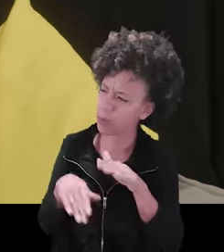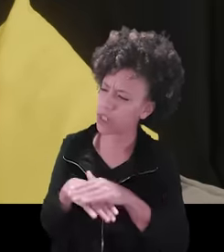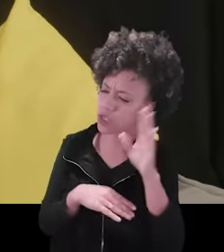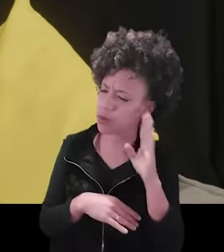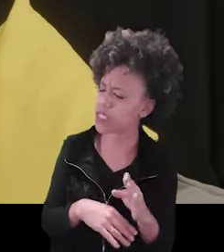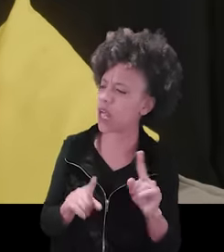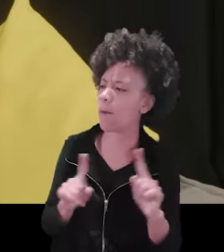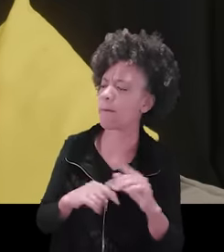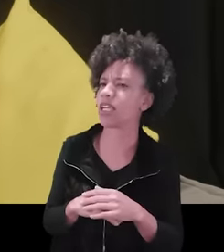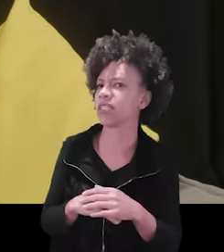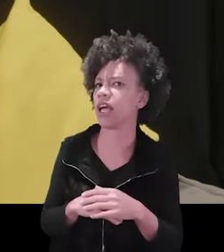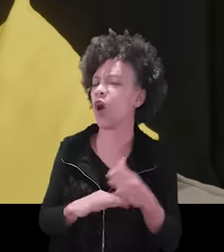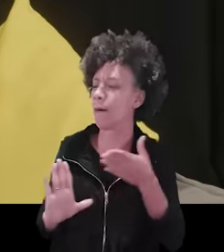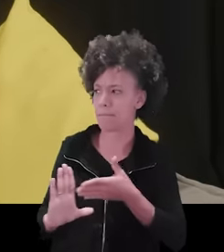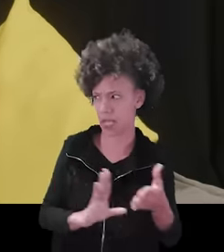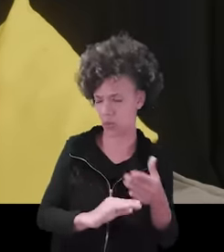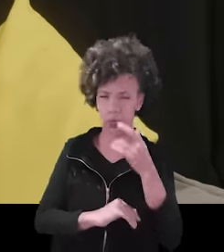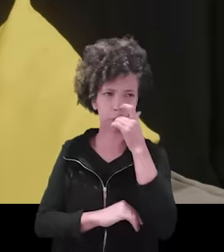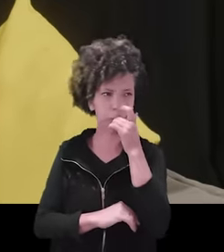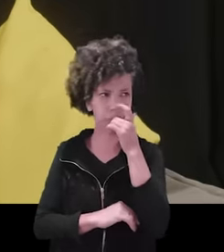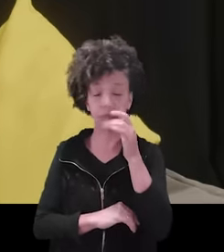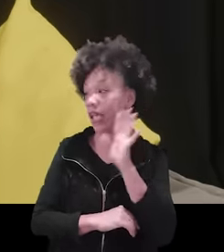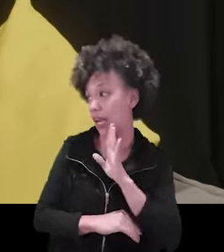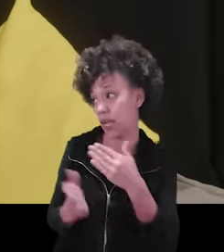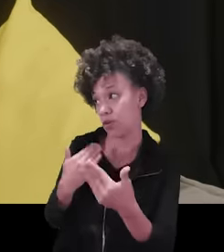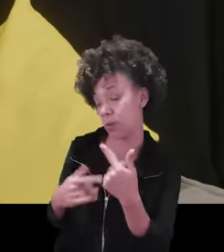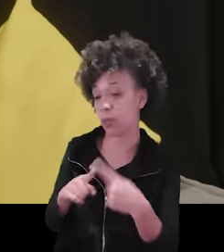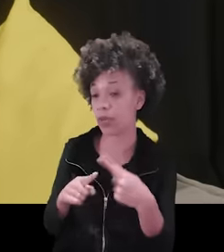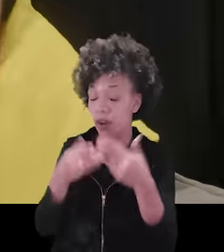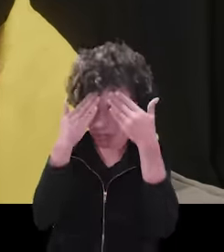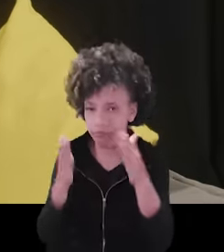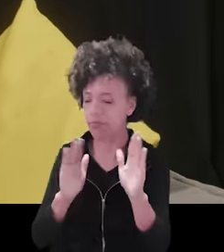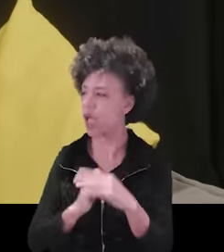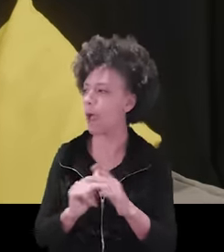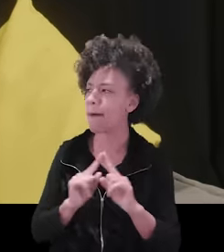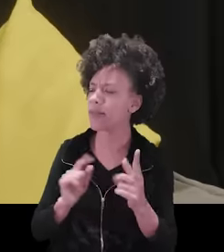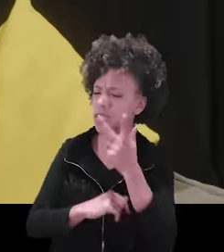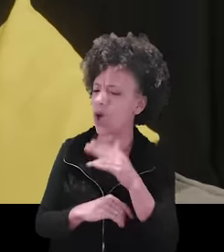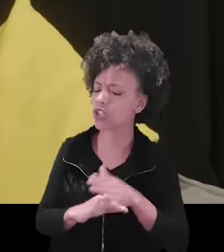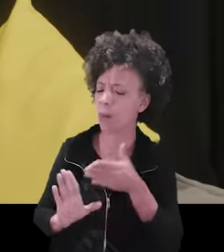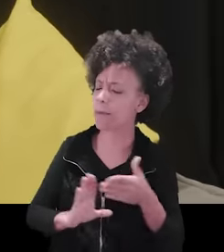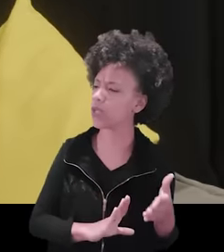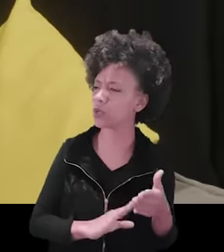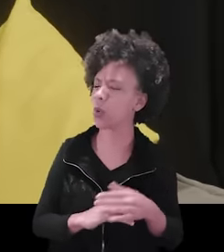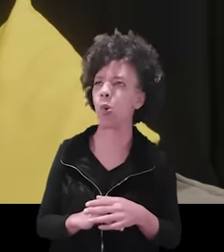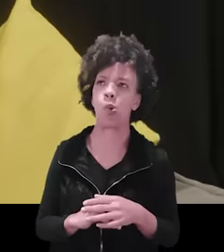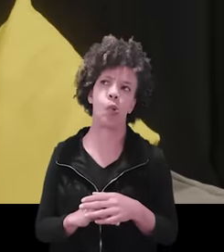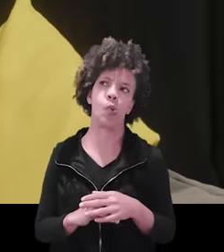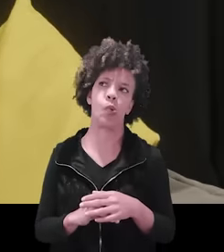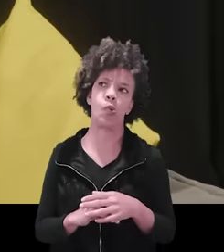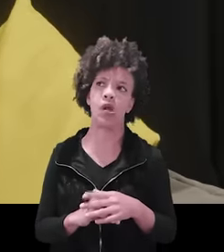eu acho que depende muito do brasileiro mas assim a gente numa situação é muito legal esse papo que a gente vai abrir na cabeça né Eu acho que numa situação